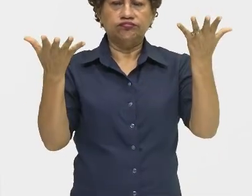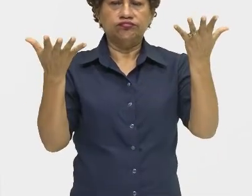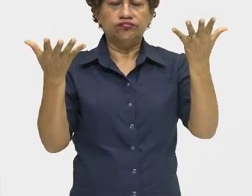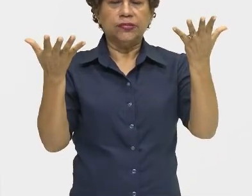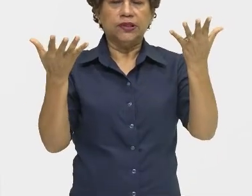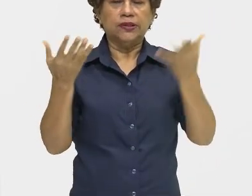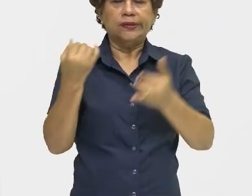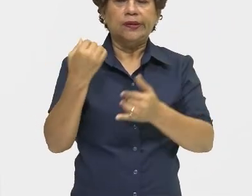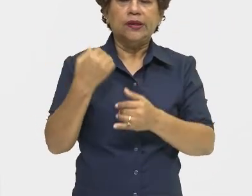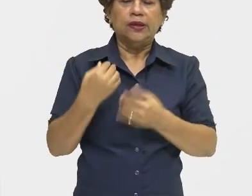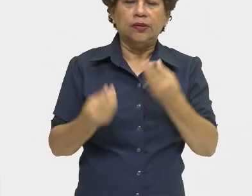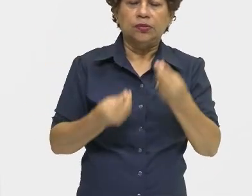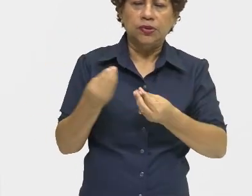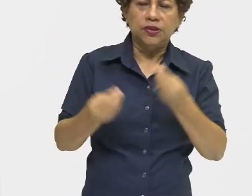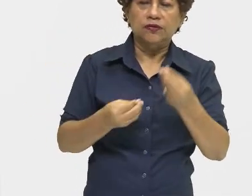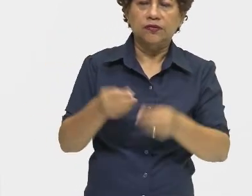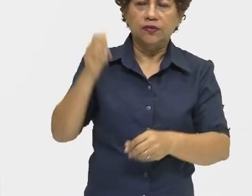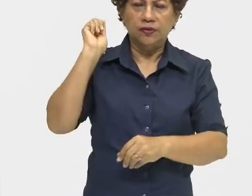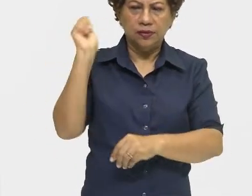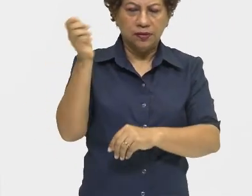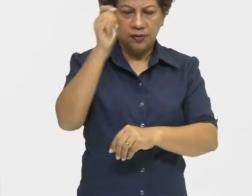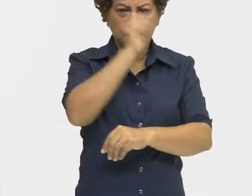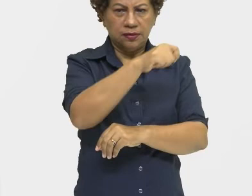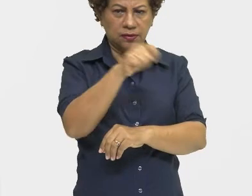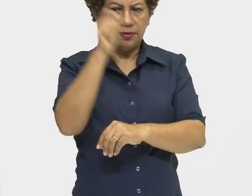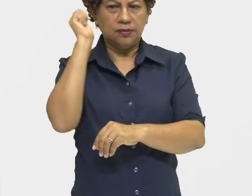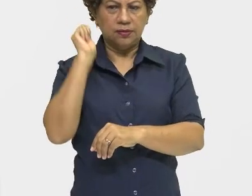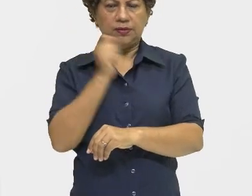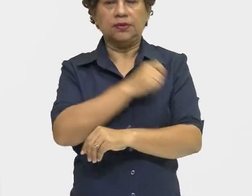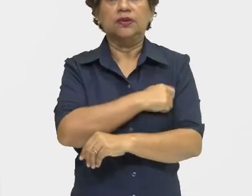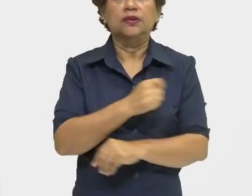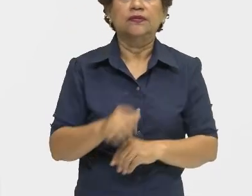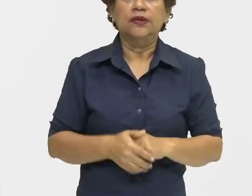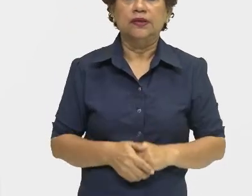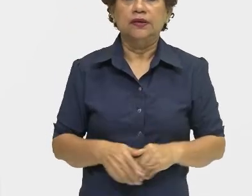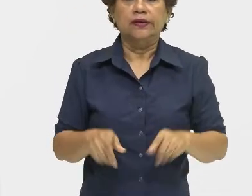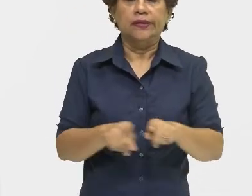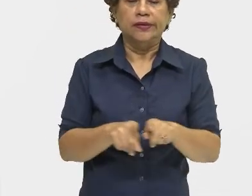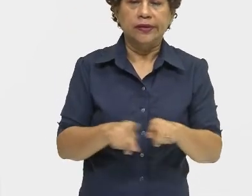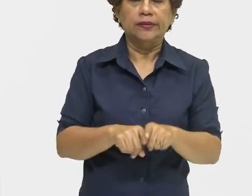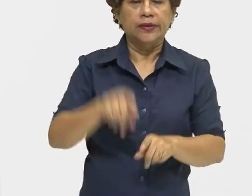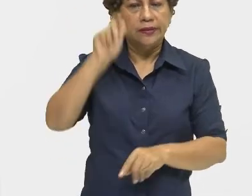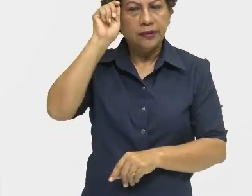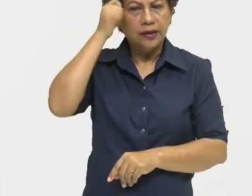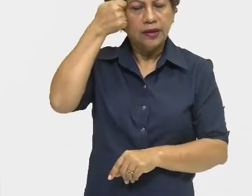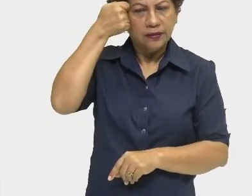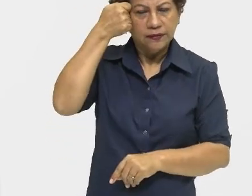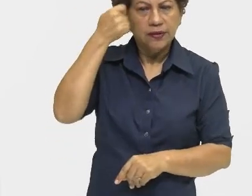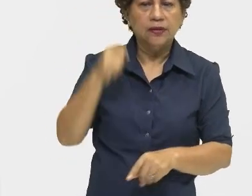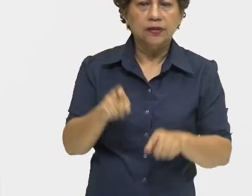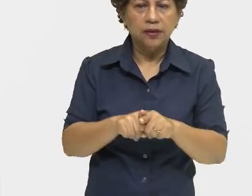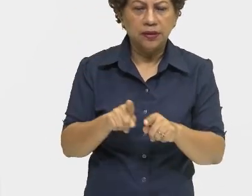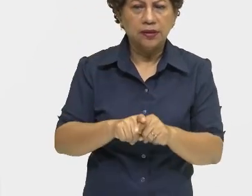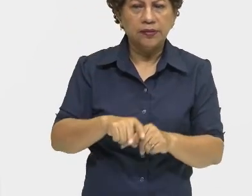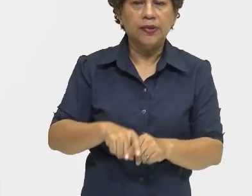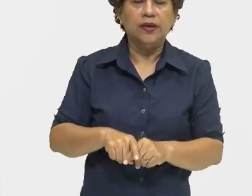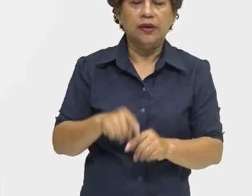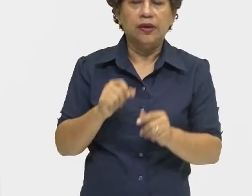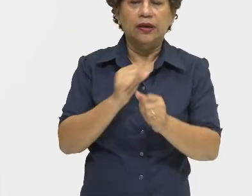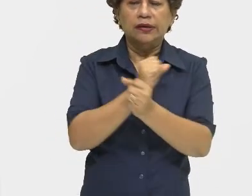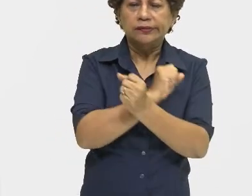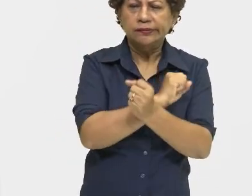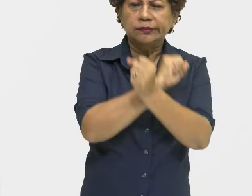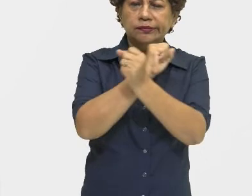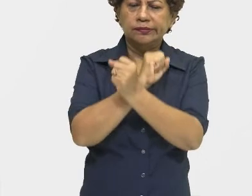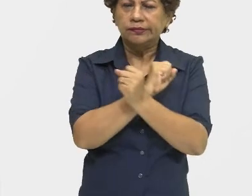uma religião de matriz africana, de origem africana, e com a coroação de escravos negros, antiga estratégia